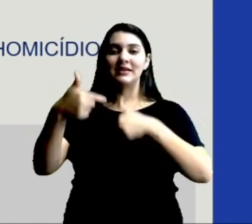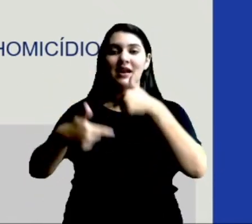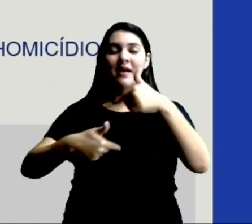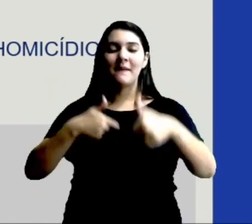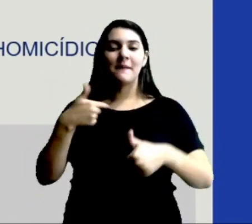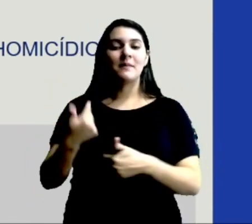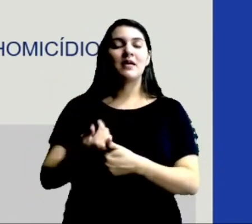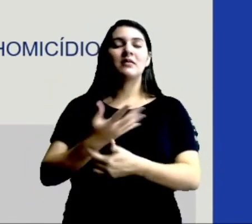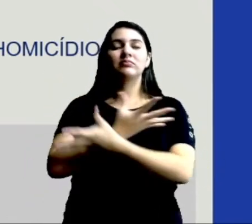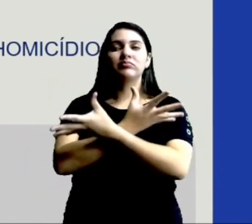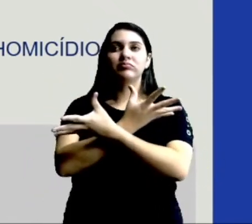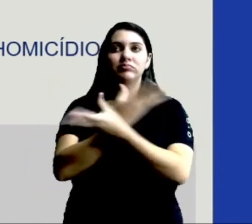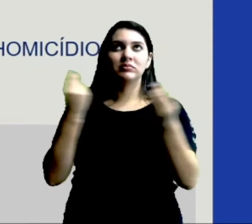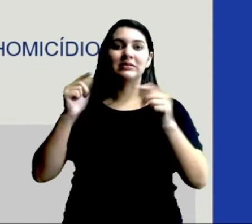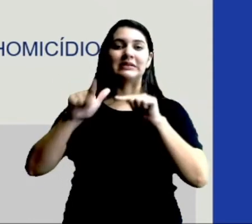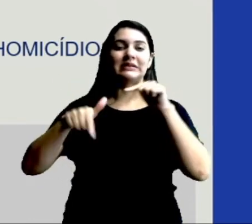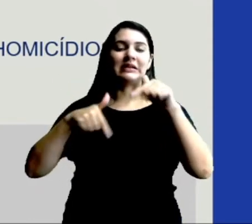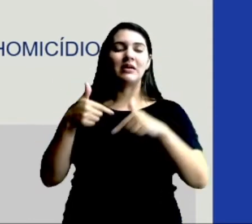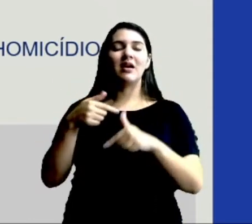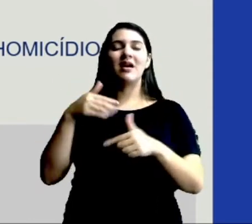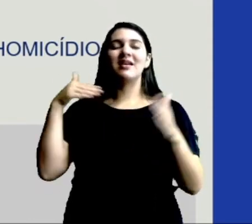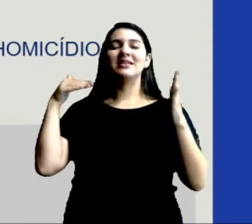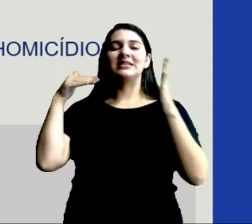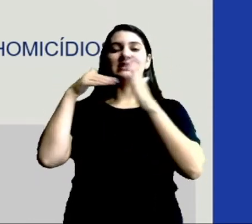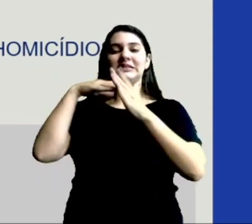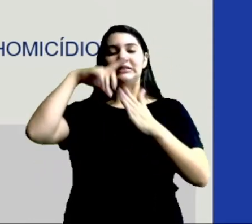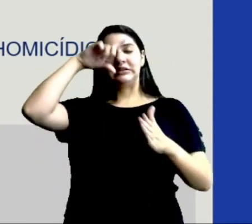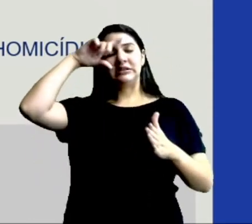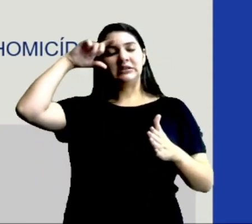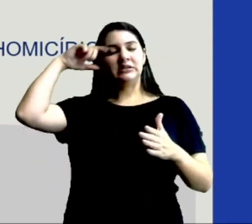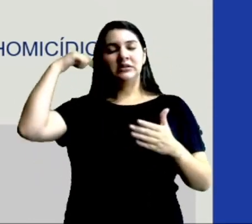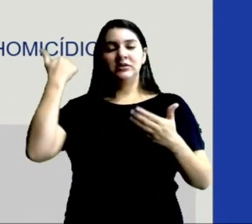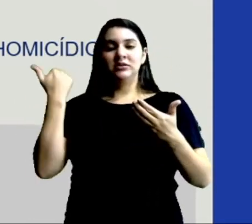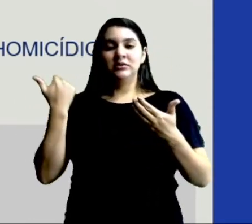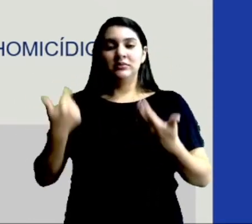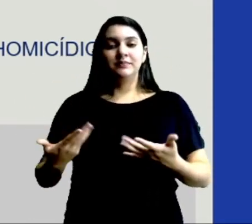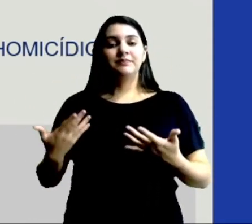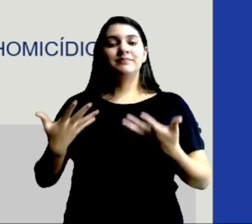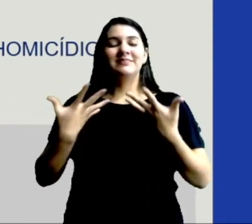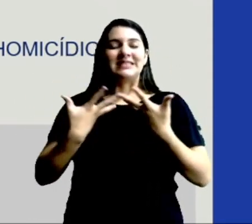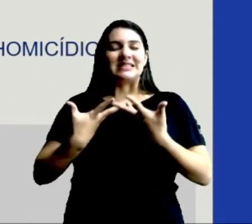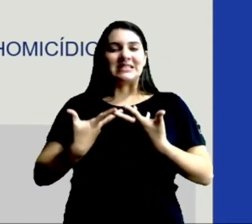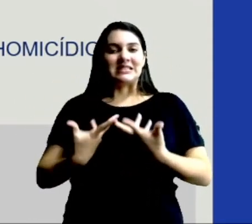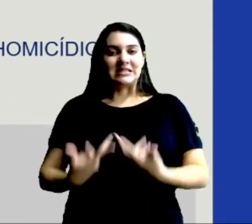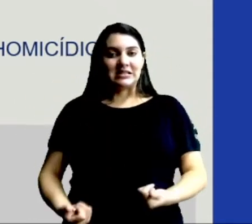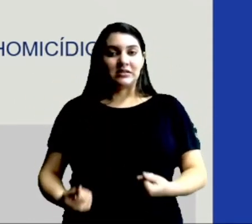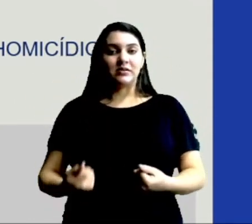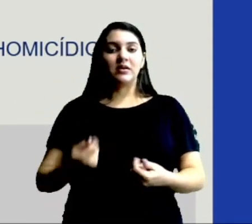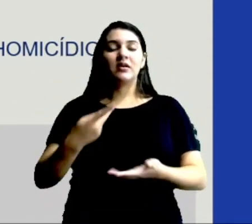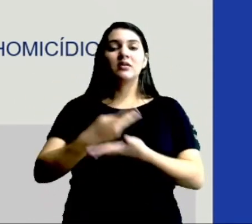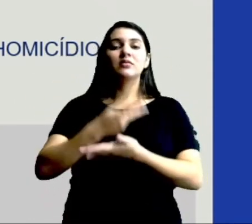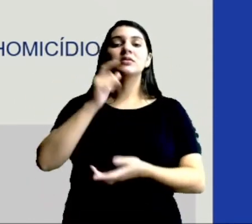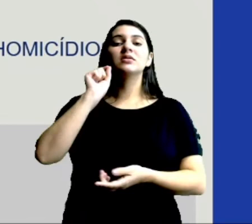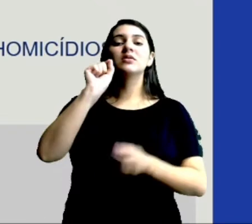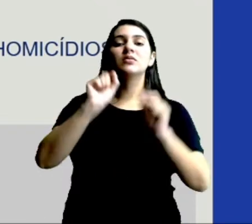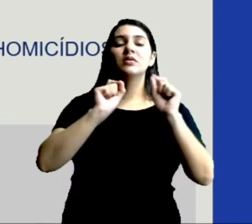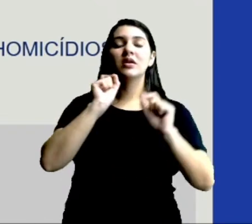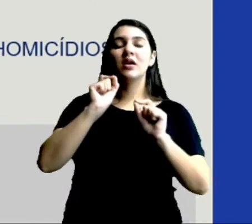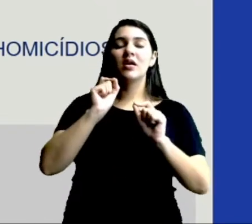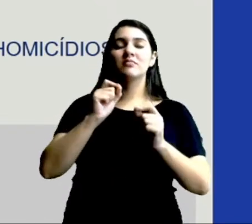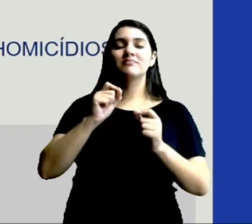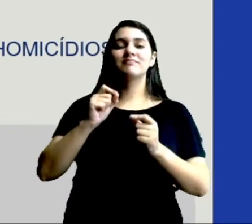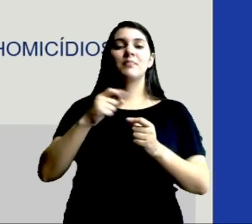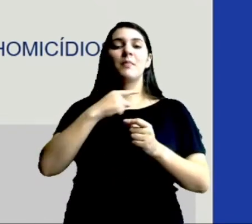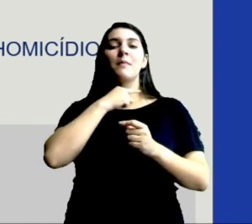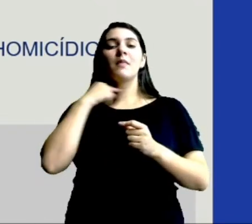estarem totalmente esgotados. E isso, consequentemente, reduzia o tempo de vida útil deles, ou seja, eles morriam